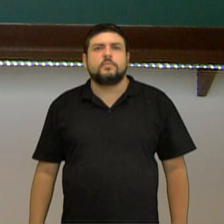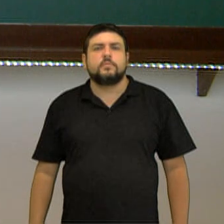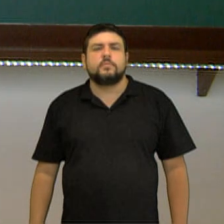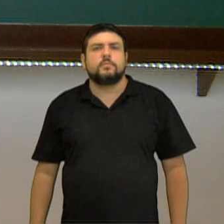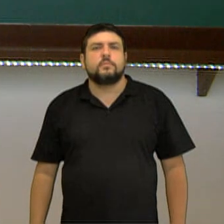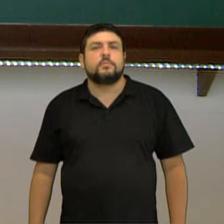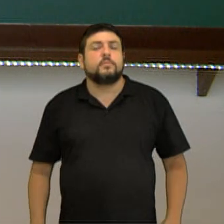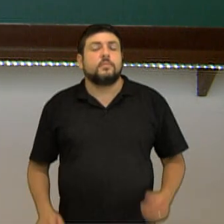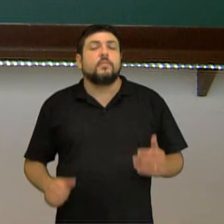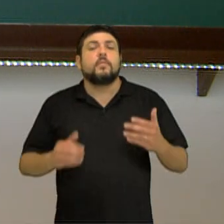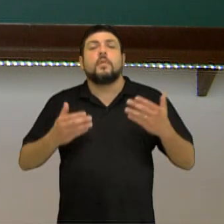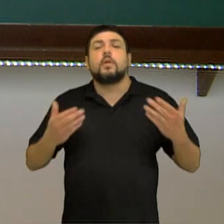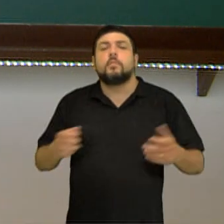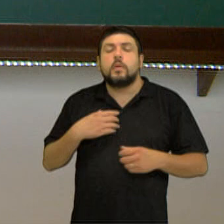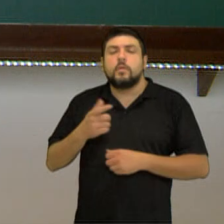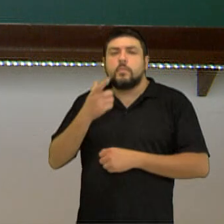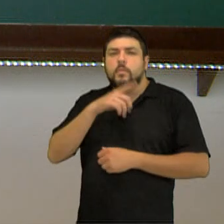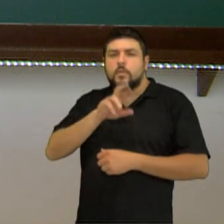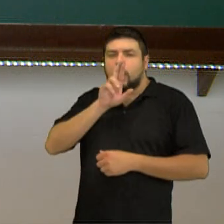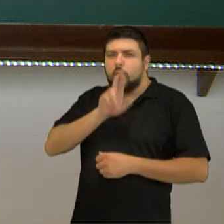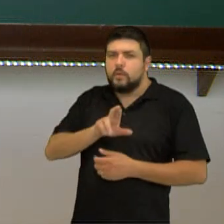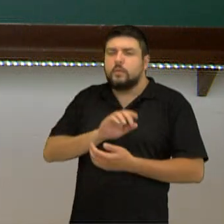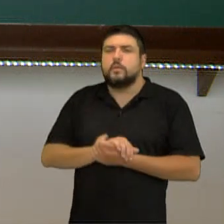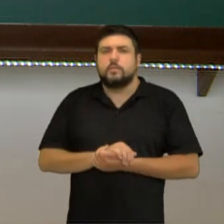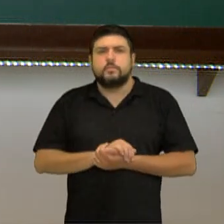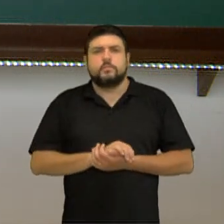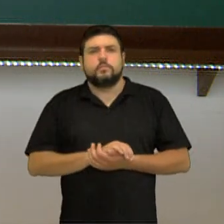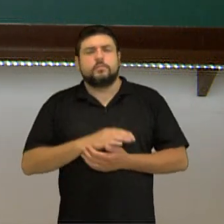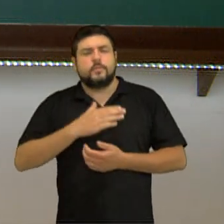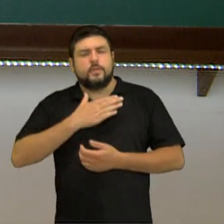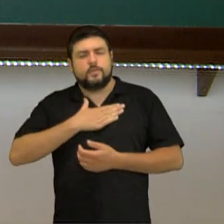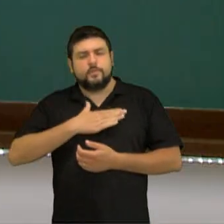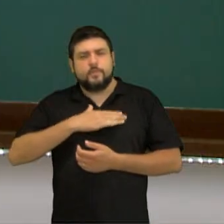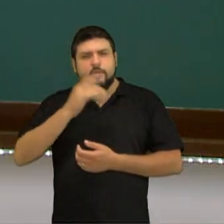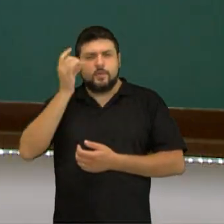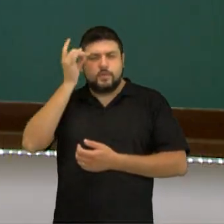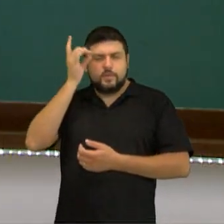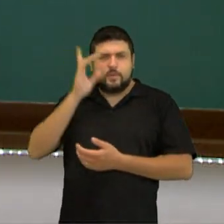E aí, meus queridos, conseguiram resolver a questão? Com certeza sim, né?